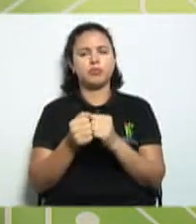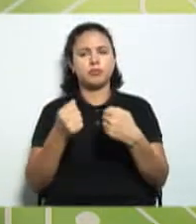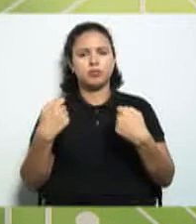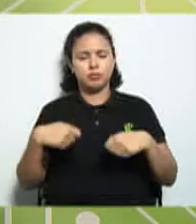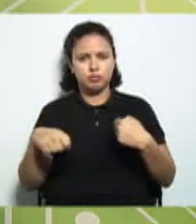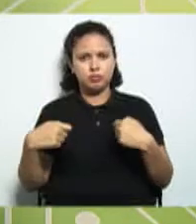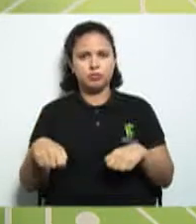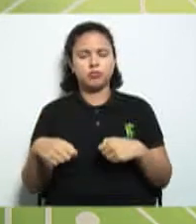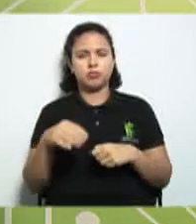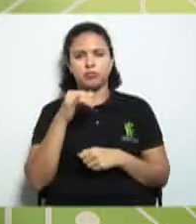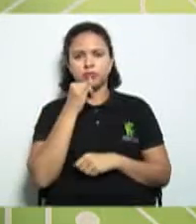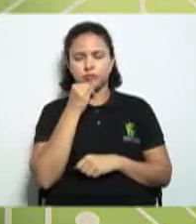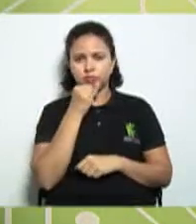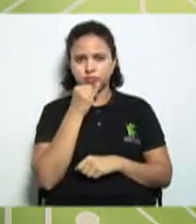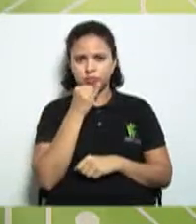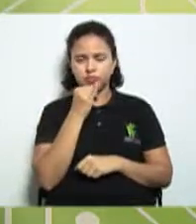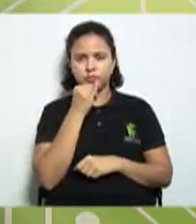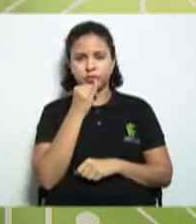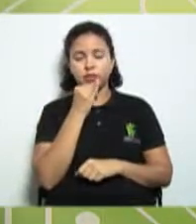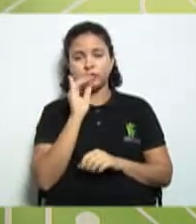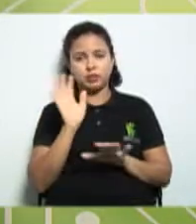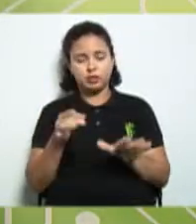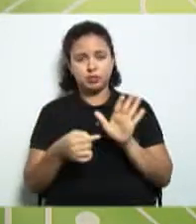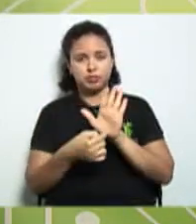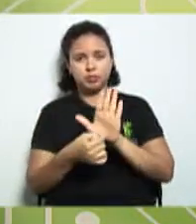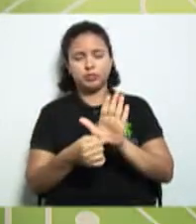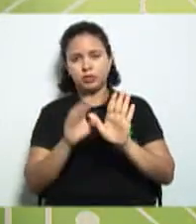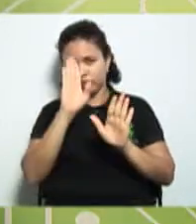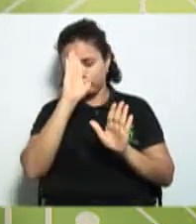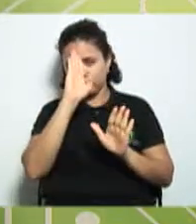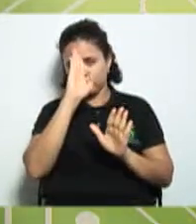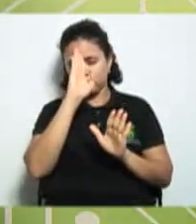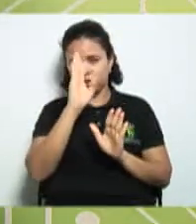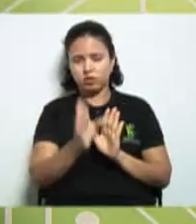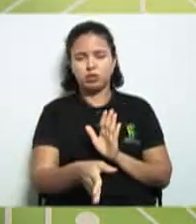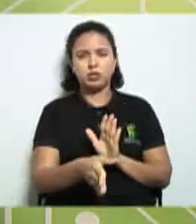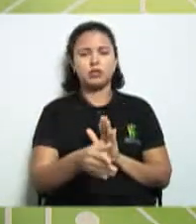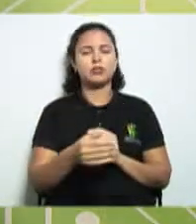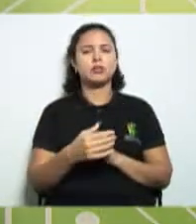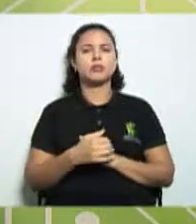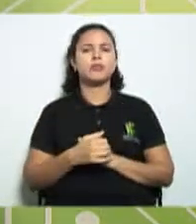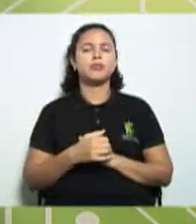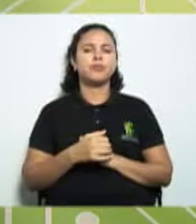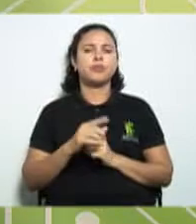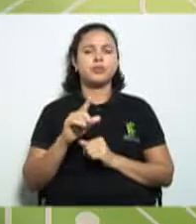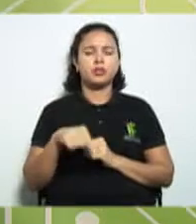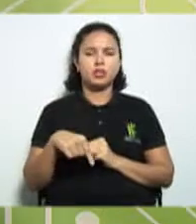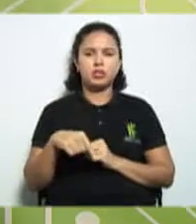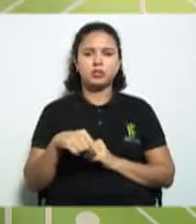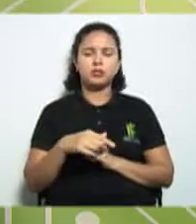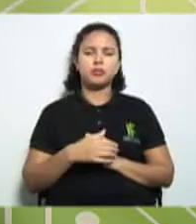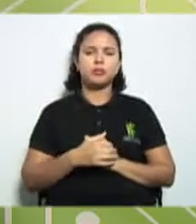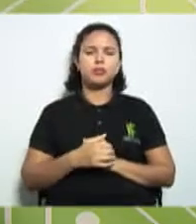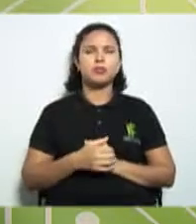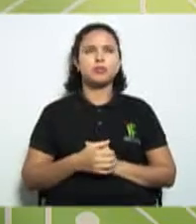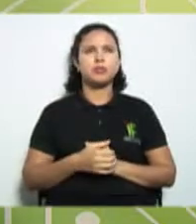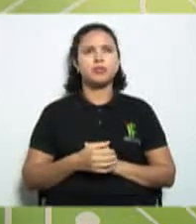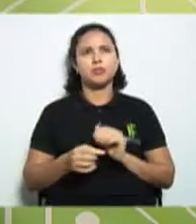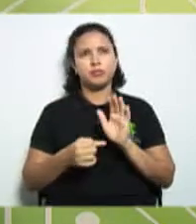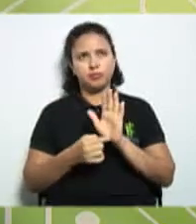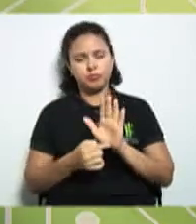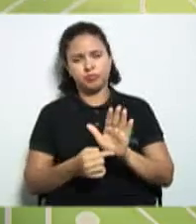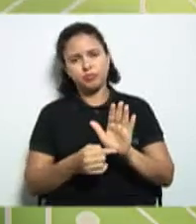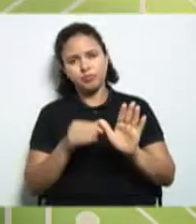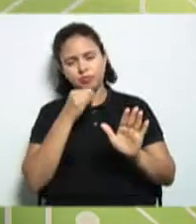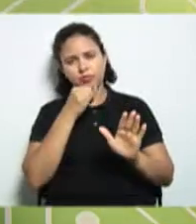citação direta longa, né? Tem as curtas, tem a citação de citação, mas esse é o exemplo que nós trouxemos aqui